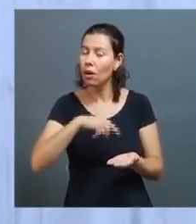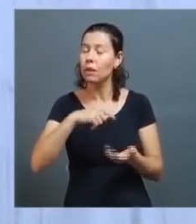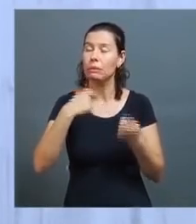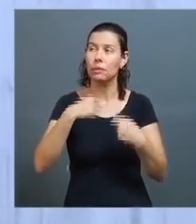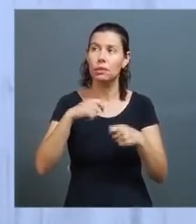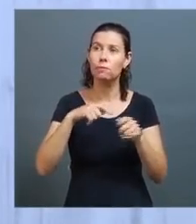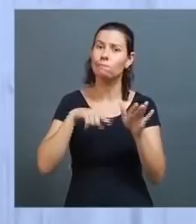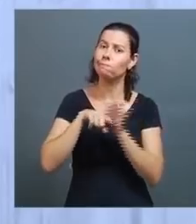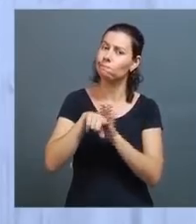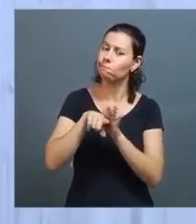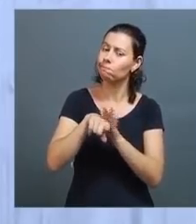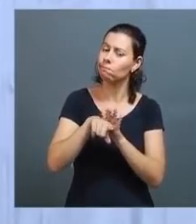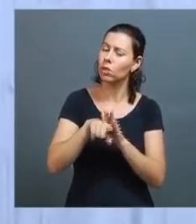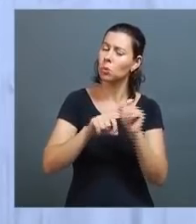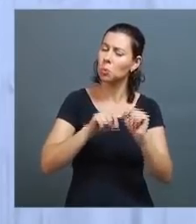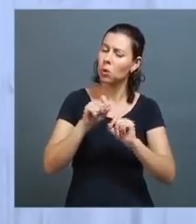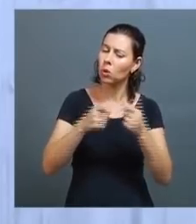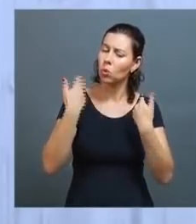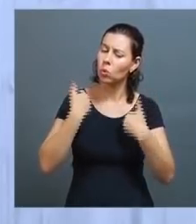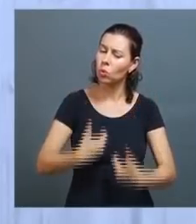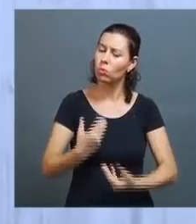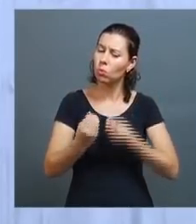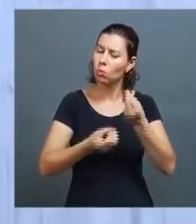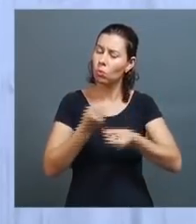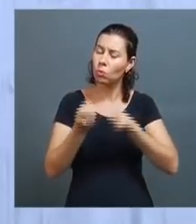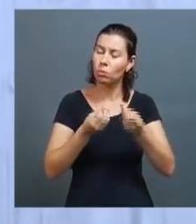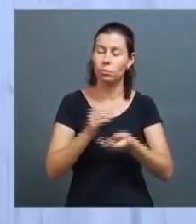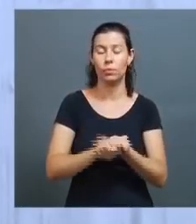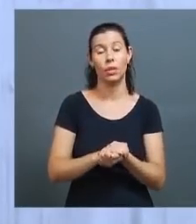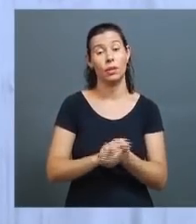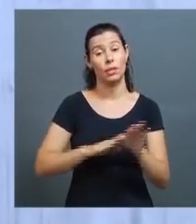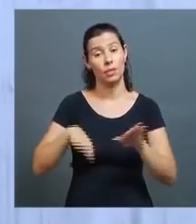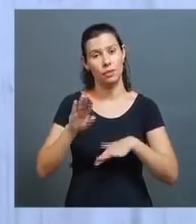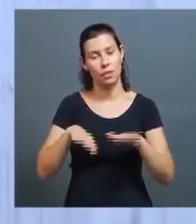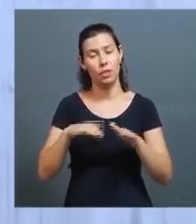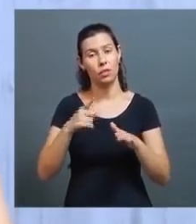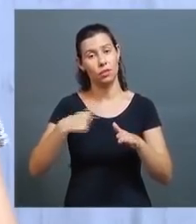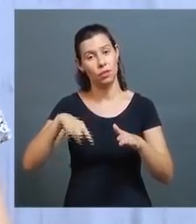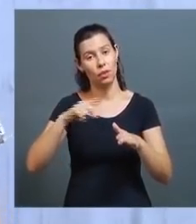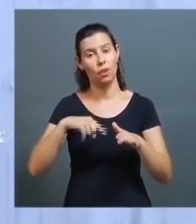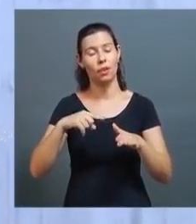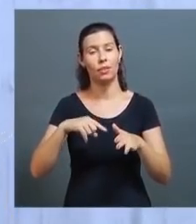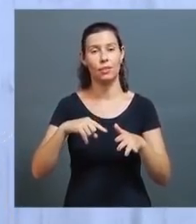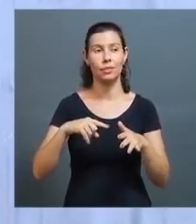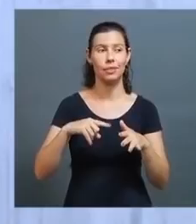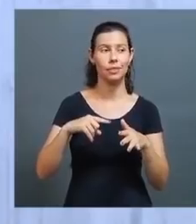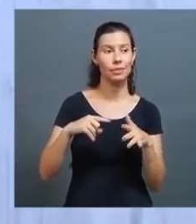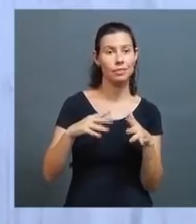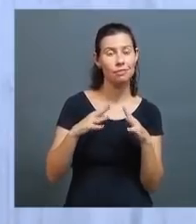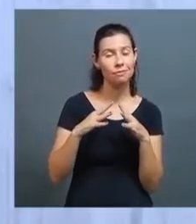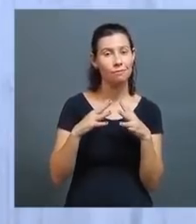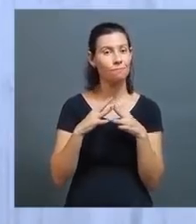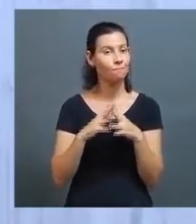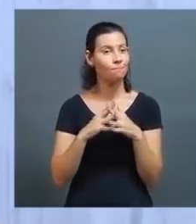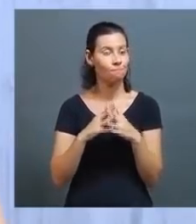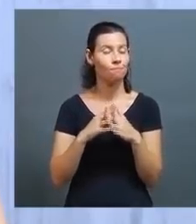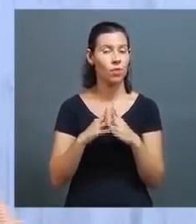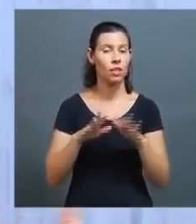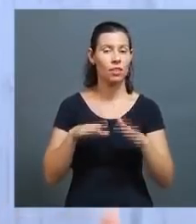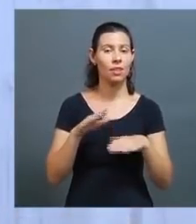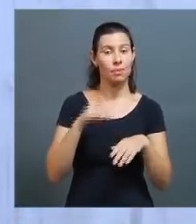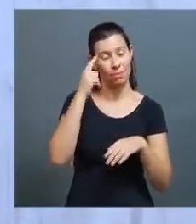olhar para outras questões orgânicas, mas às vezes a gente complica muito, né? A gente quer muito assim saber de